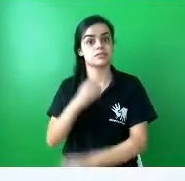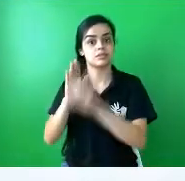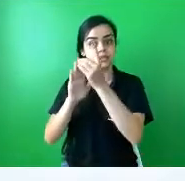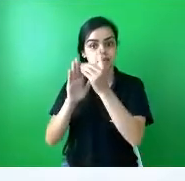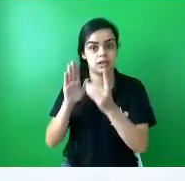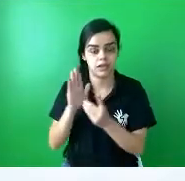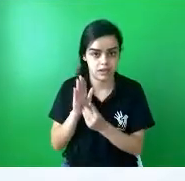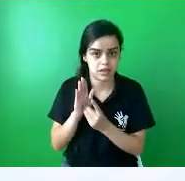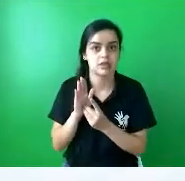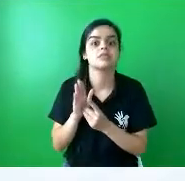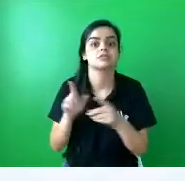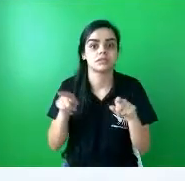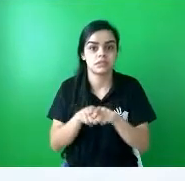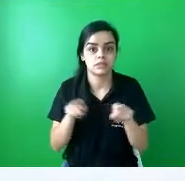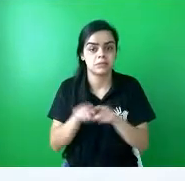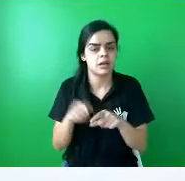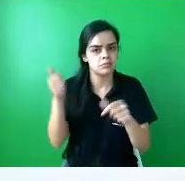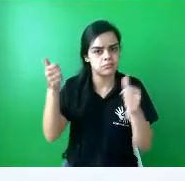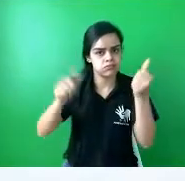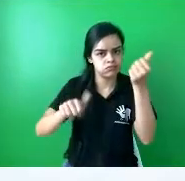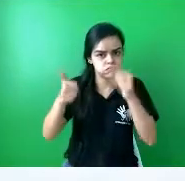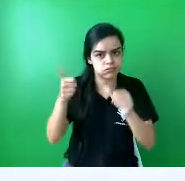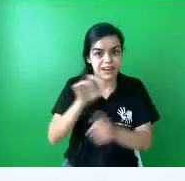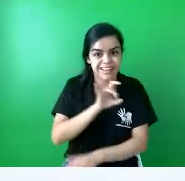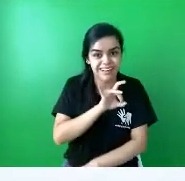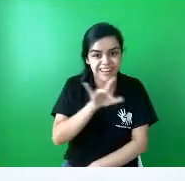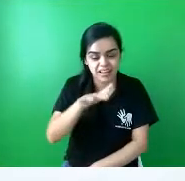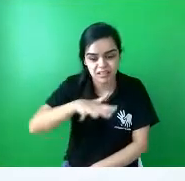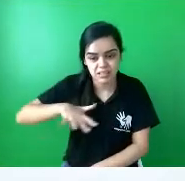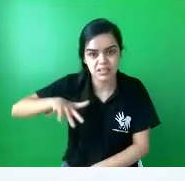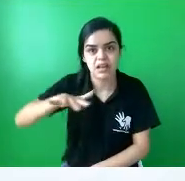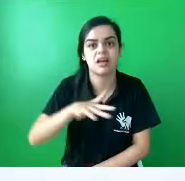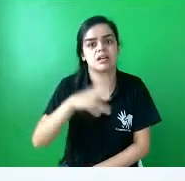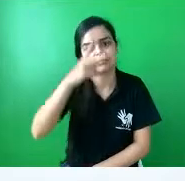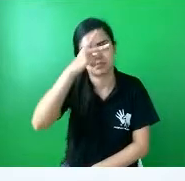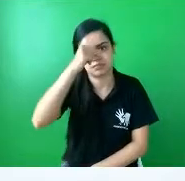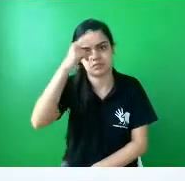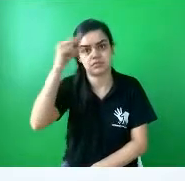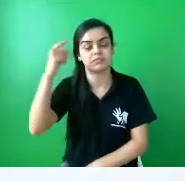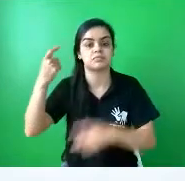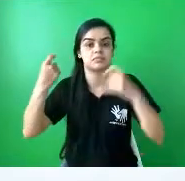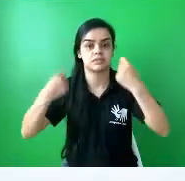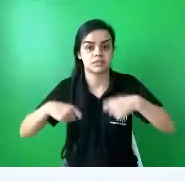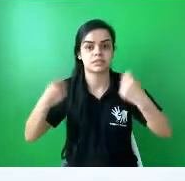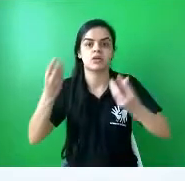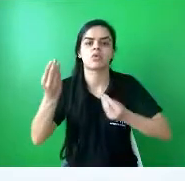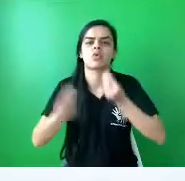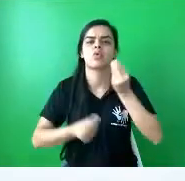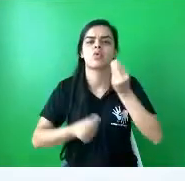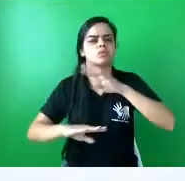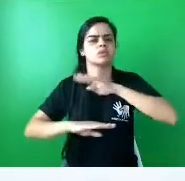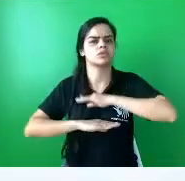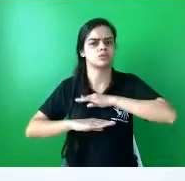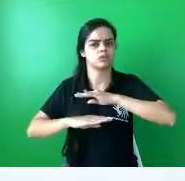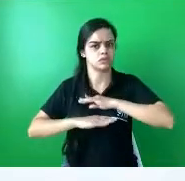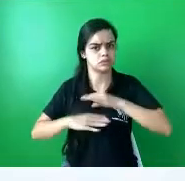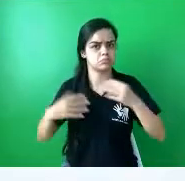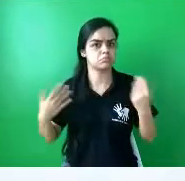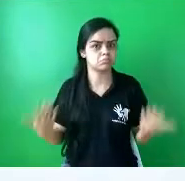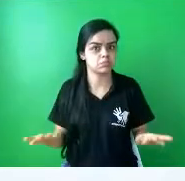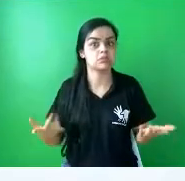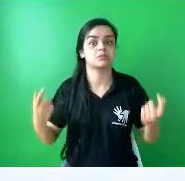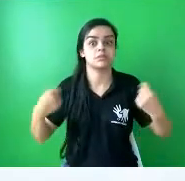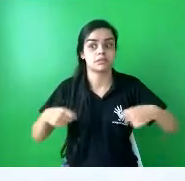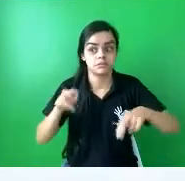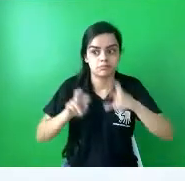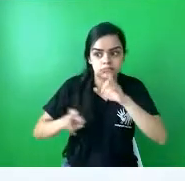decretos que avaliem em cada região, em cada município, a situação como está e, diante disso, tomar